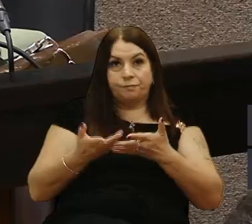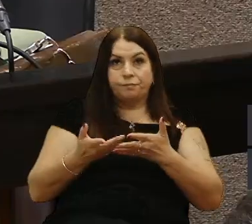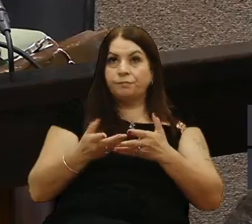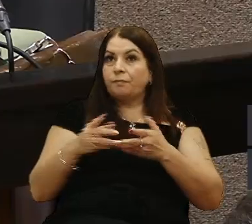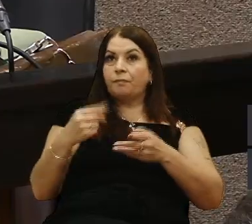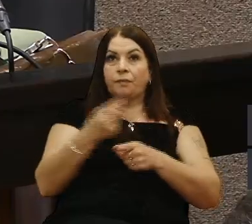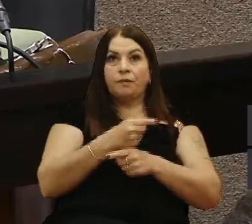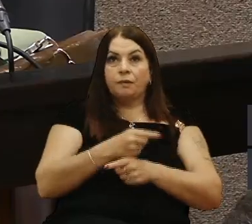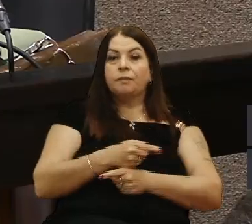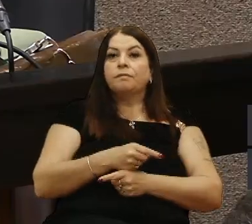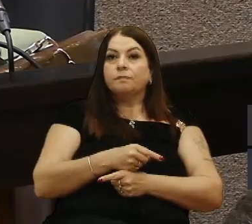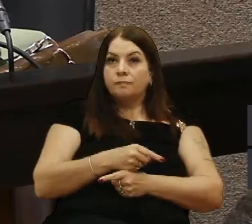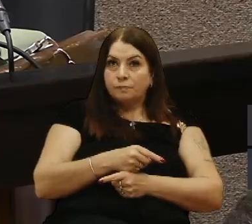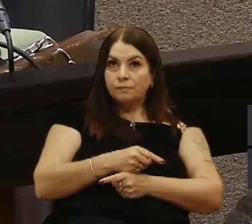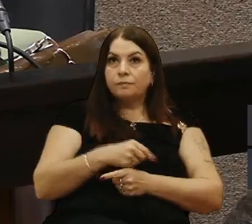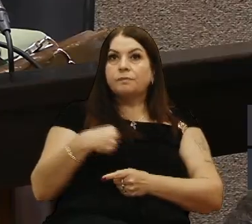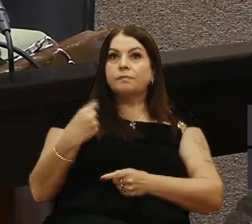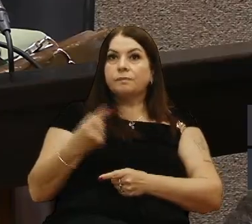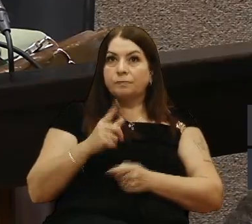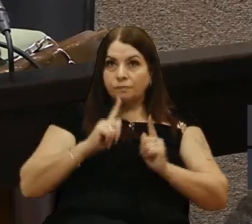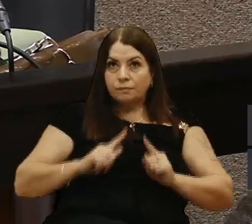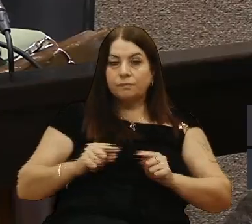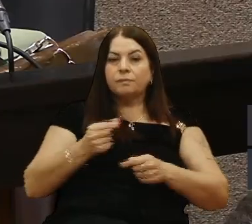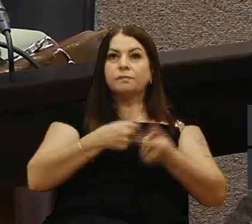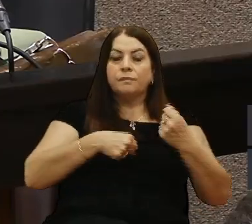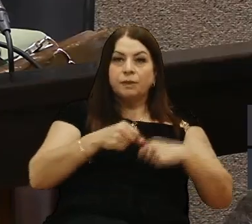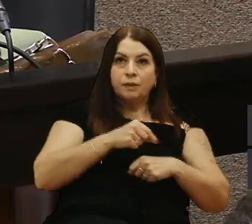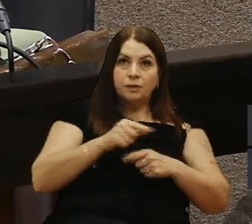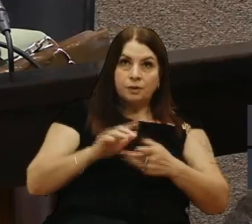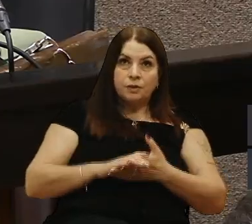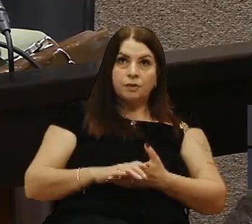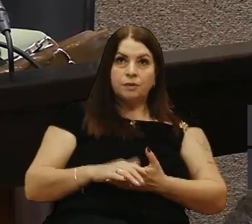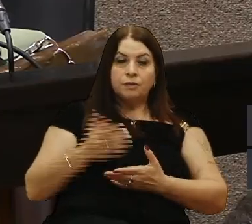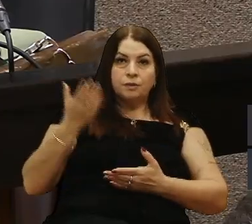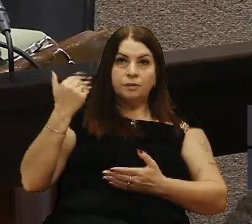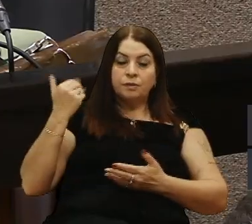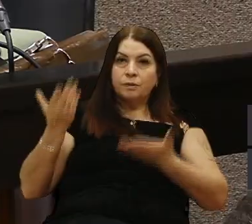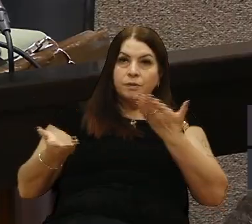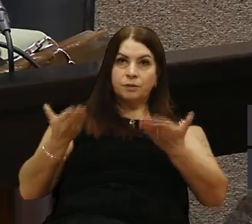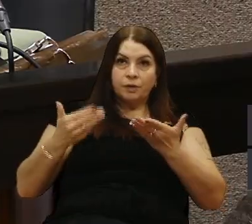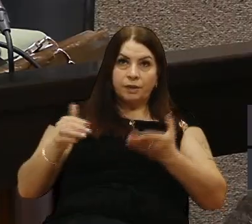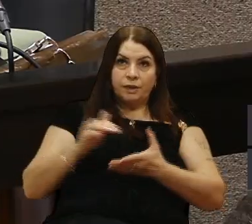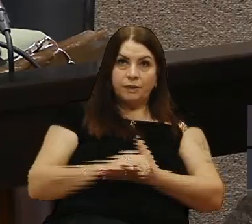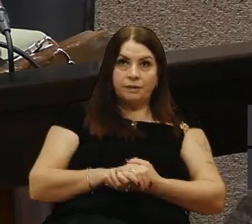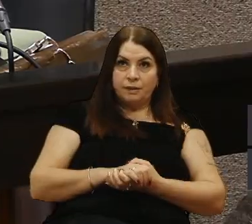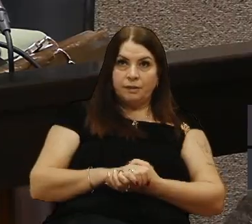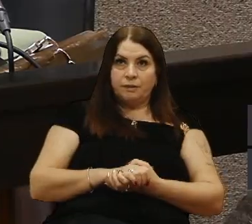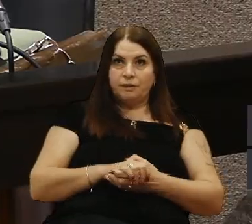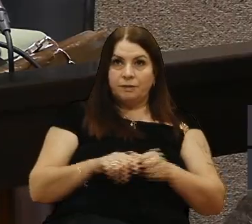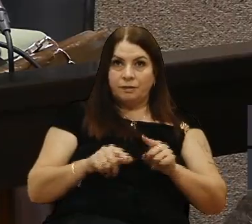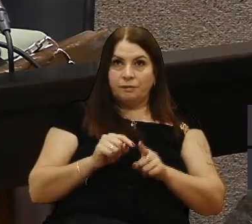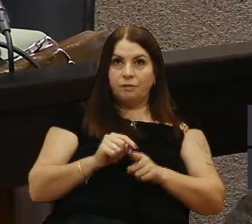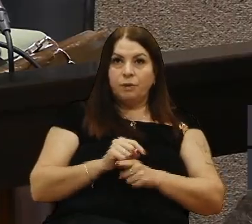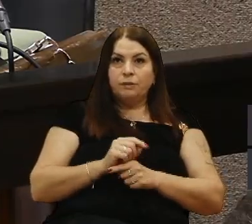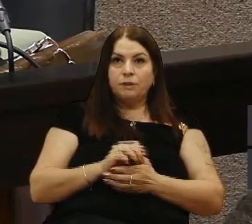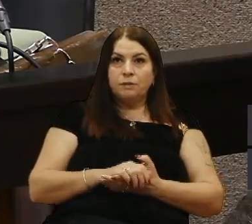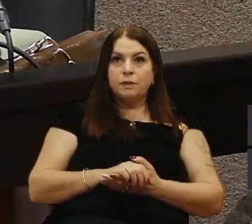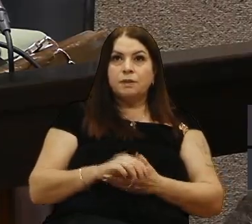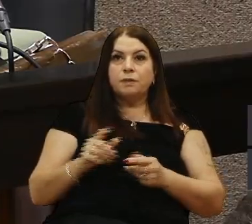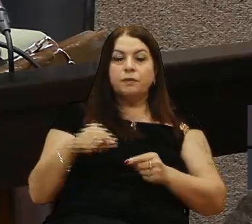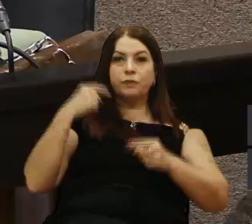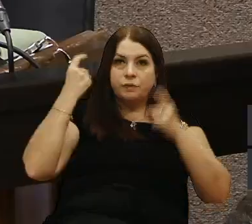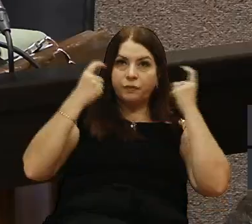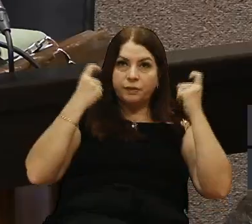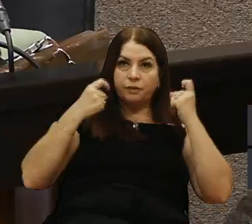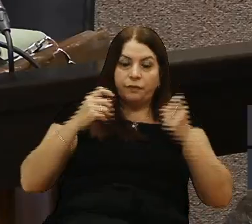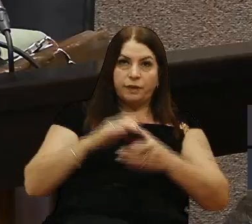aumentou. Agora, vamos verificar na gestão e finanças, ver se a gente consegue equilibrar esses números que não está, né, que nos preocupa